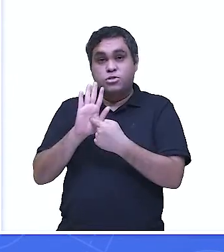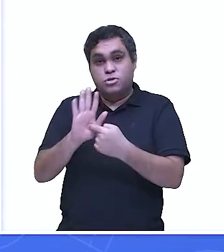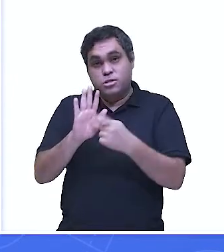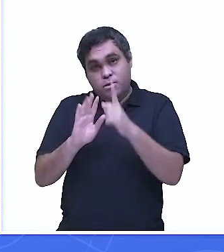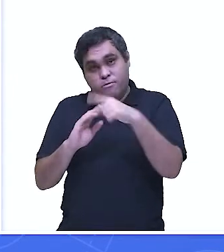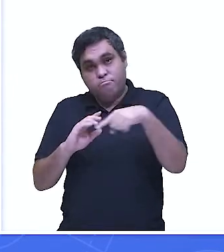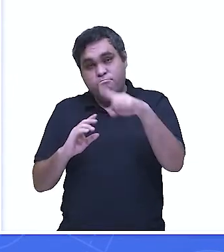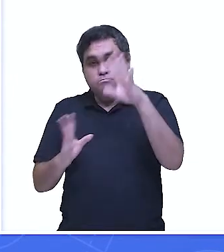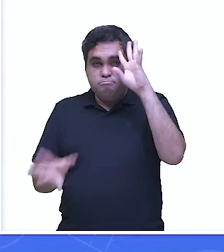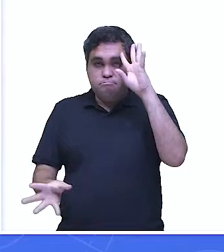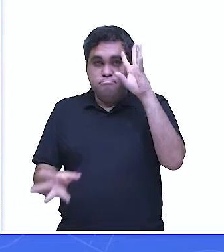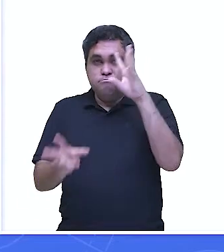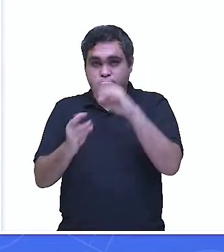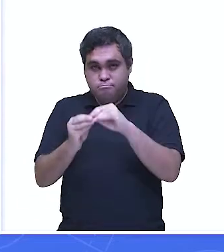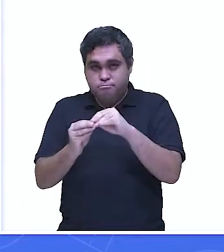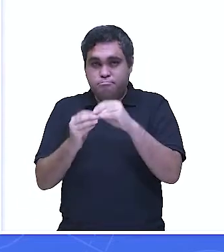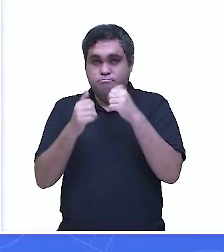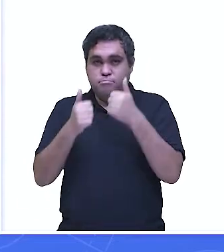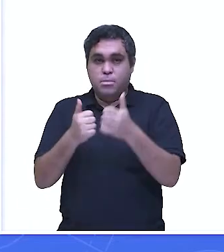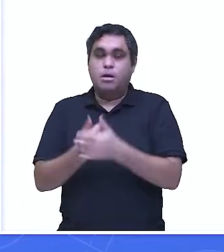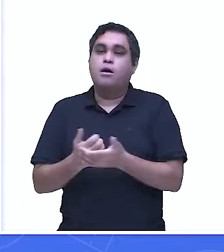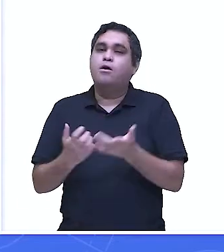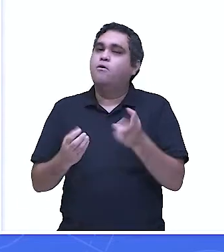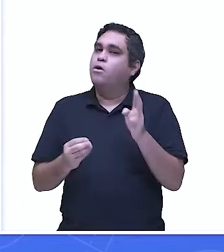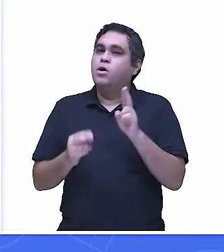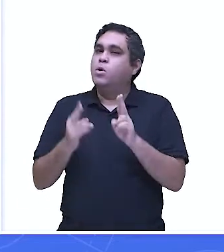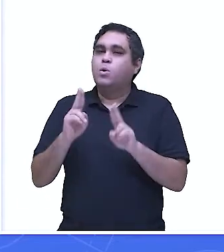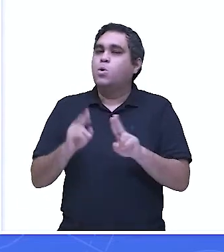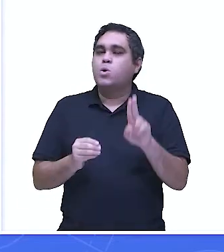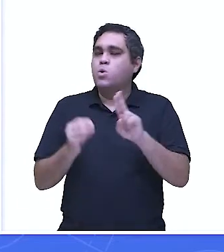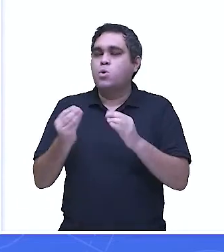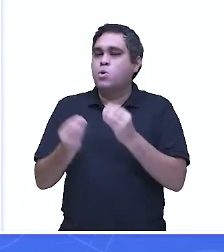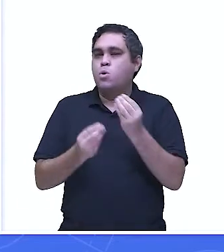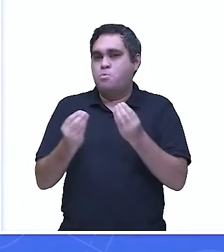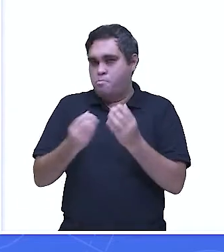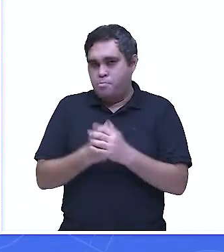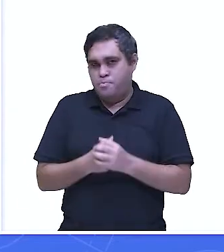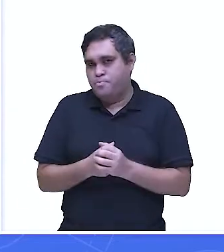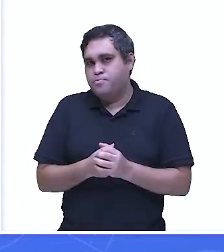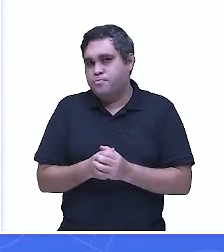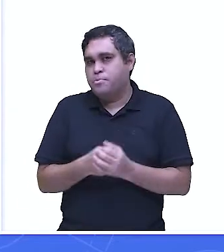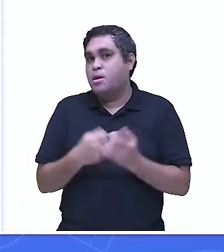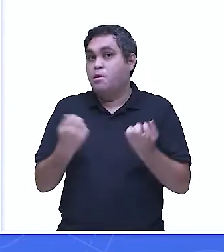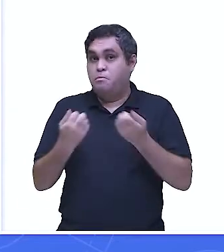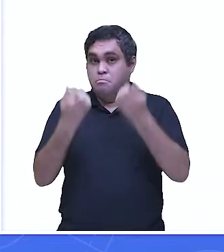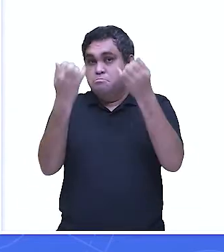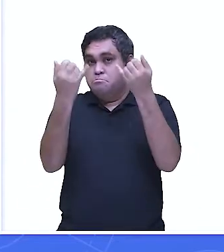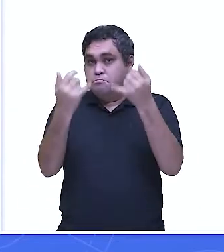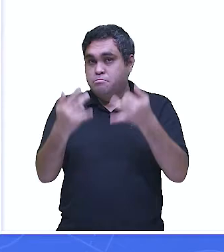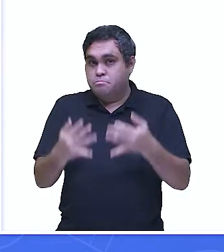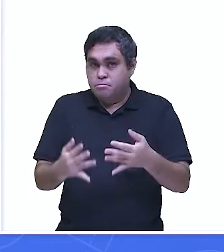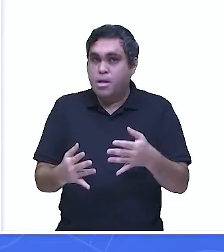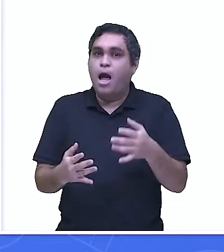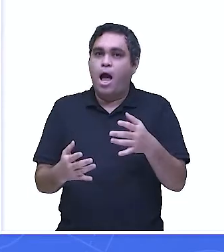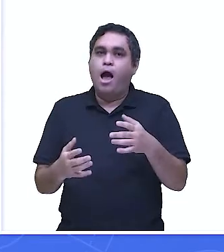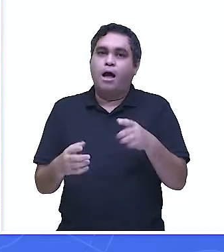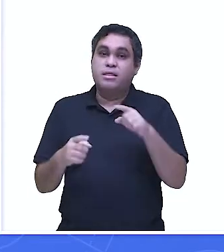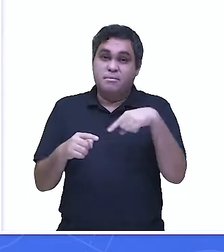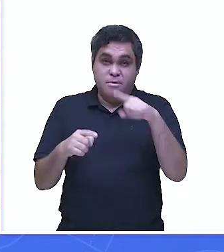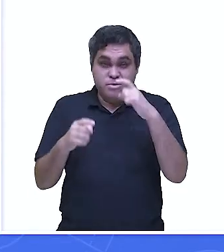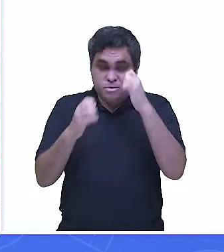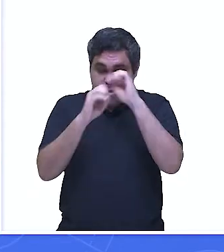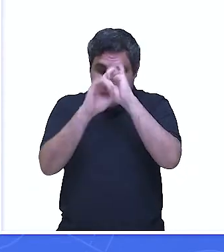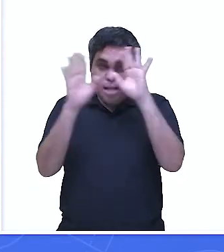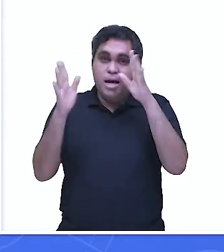a chegar às respostas. O que você vai usar, o que você vai precisar saber das marcas tipográficas para realmente conseguir compreender